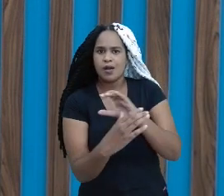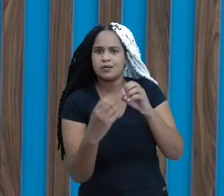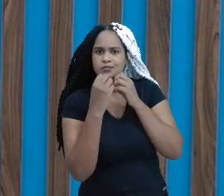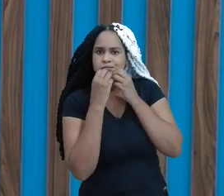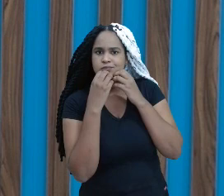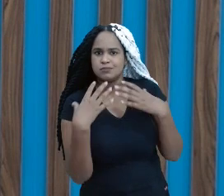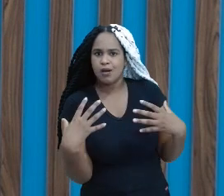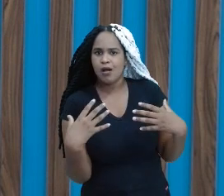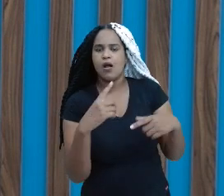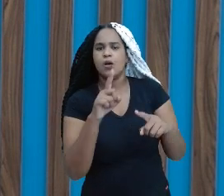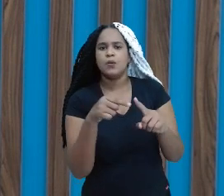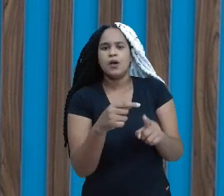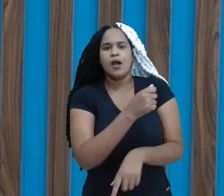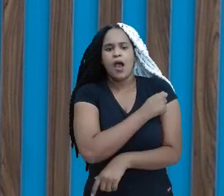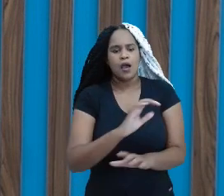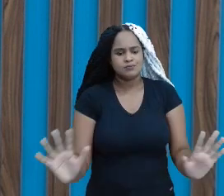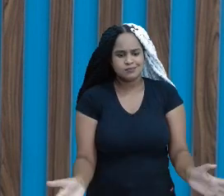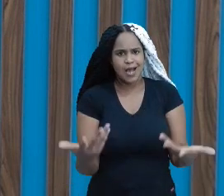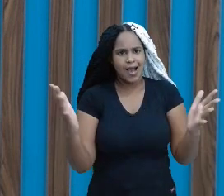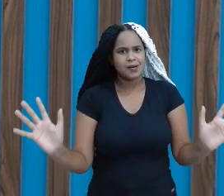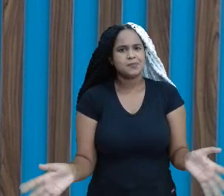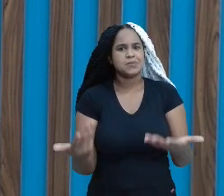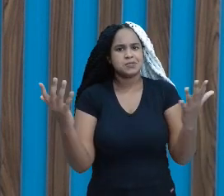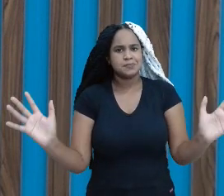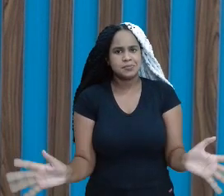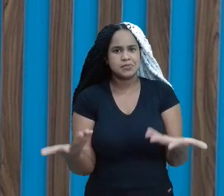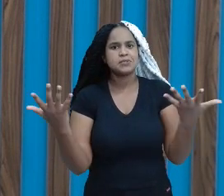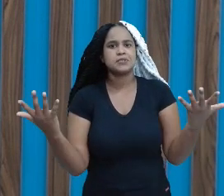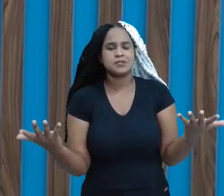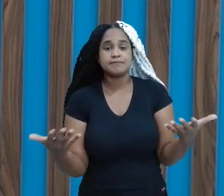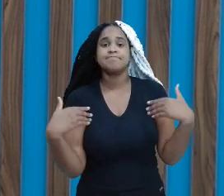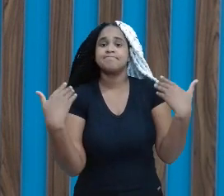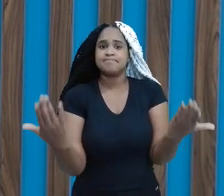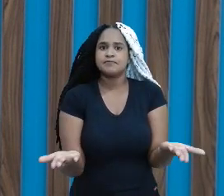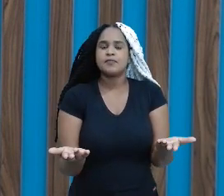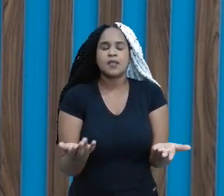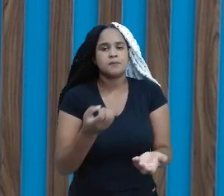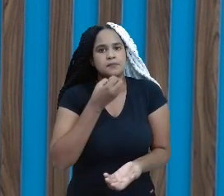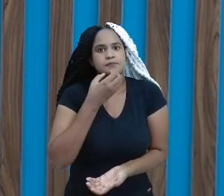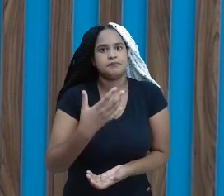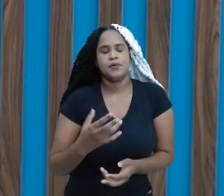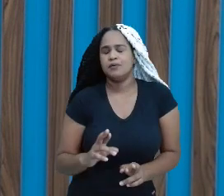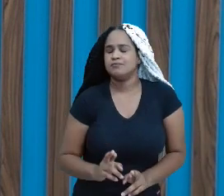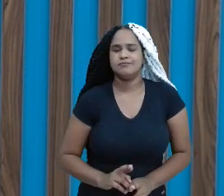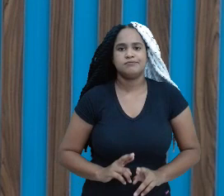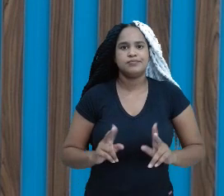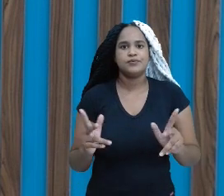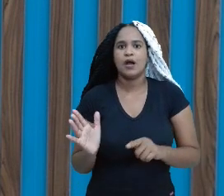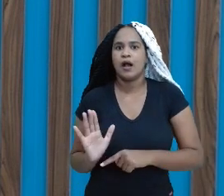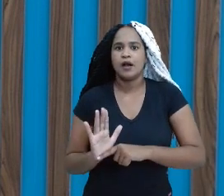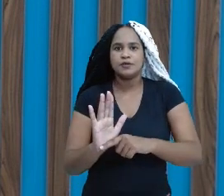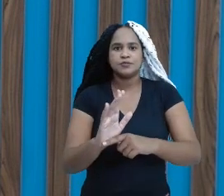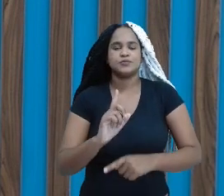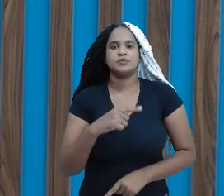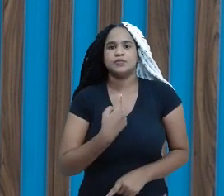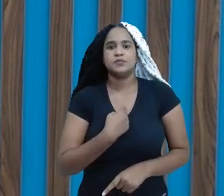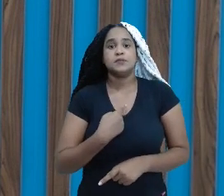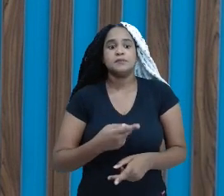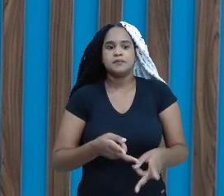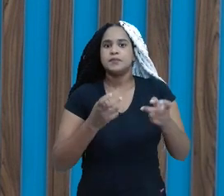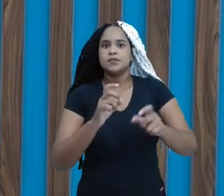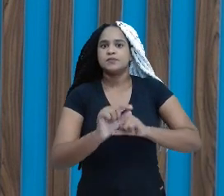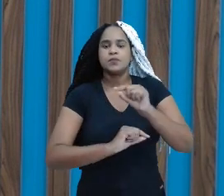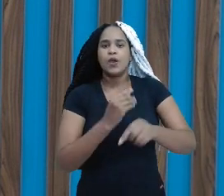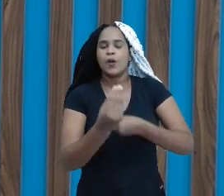comunicação que enaltece o estudante, que possibilita o estudante, ela faz toda a diferença para a gente perceber práticas,